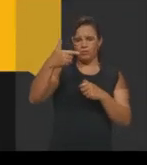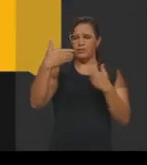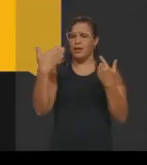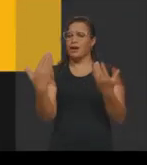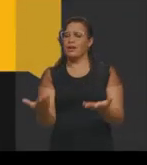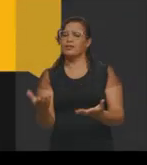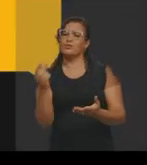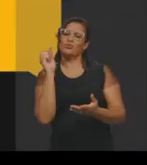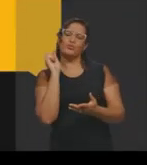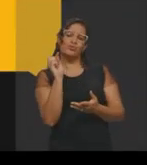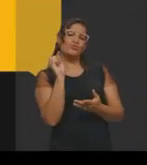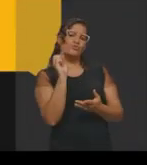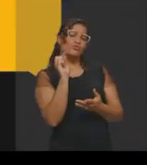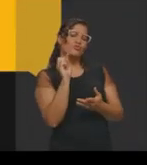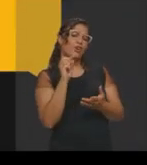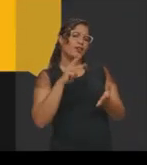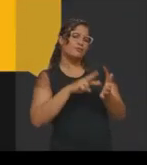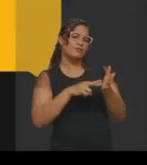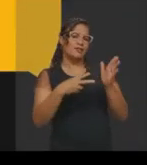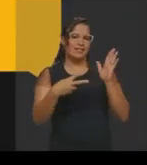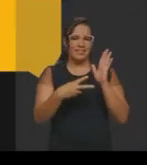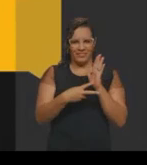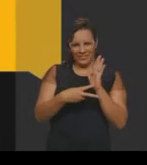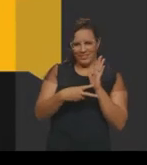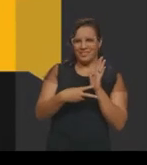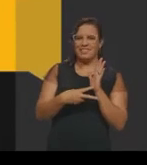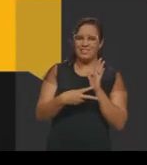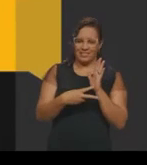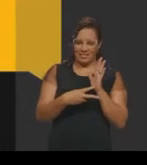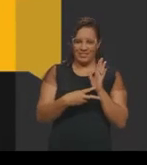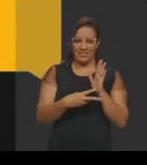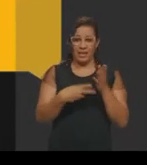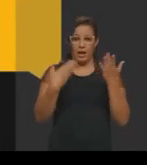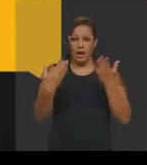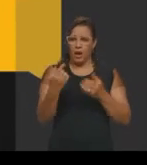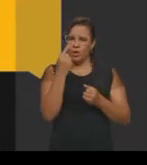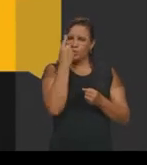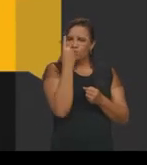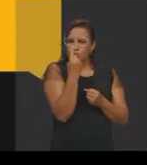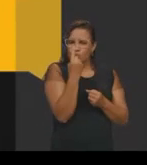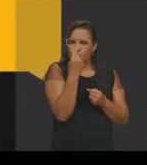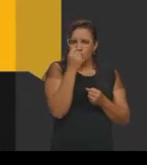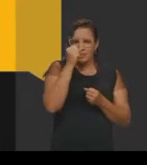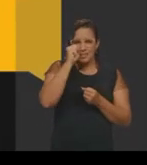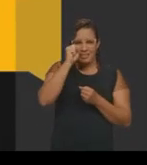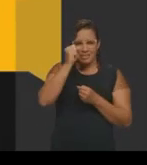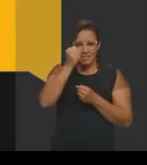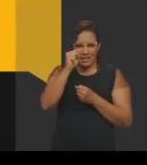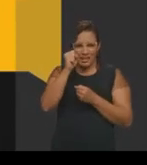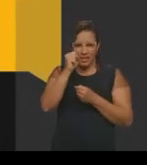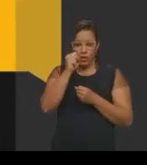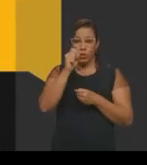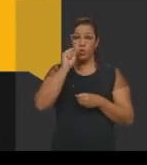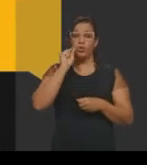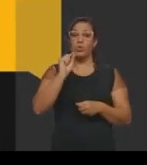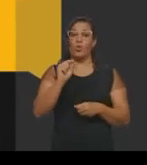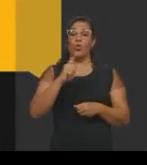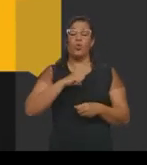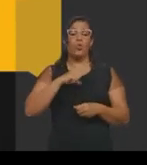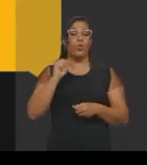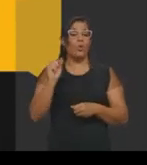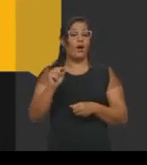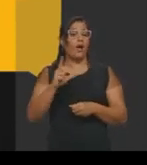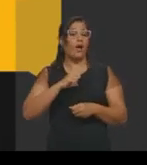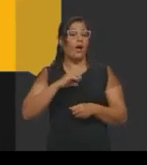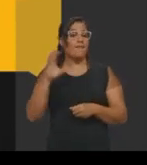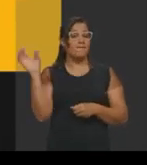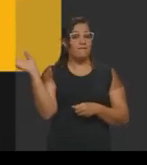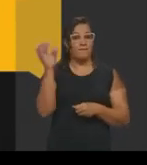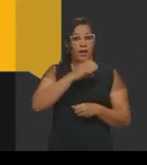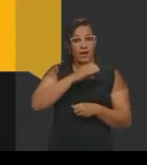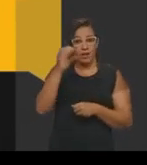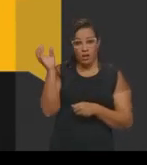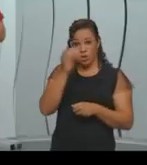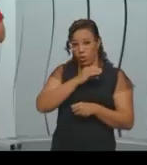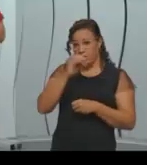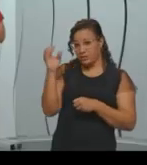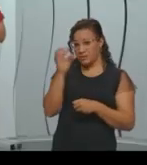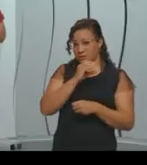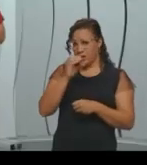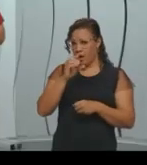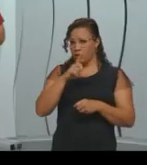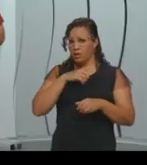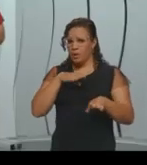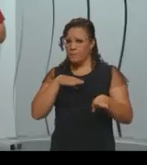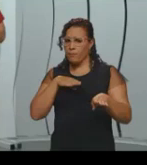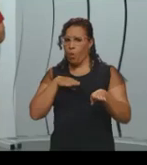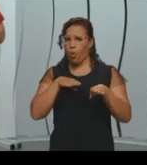significa para nós? Que a cada 1 segundo, a velocidade do corpo vai sofrer uma